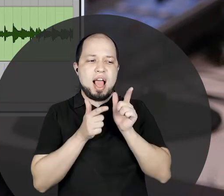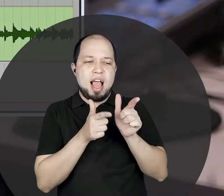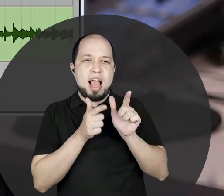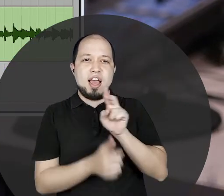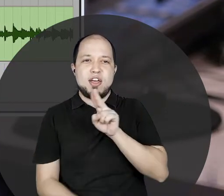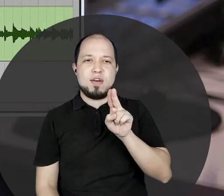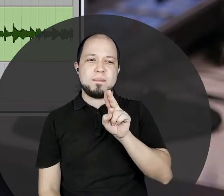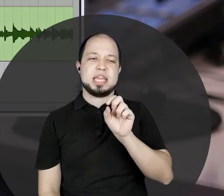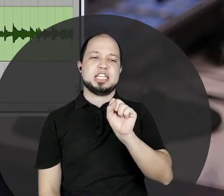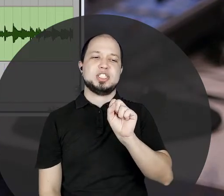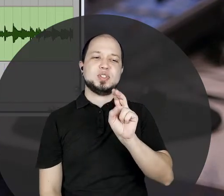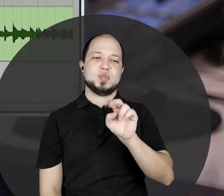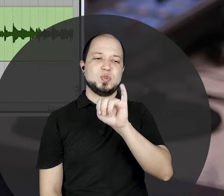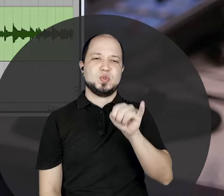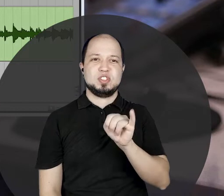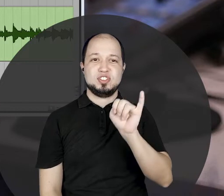Vou chamar de sujinho.